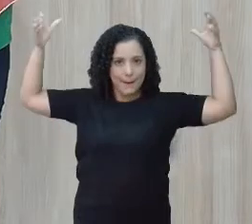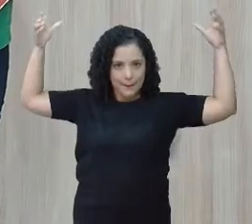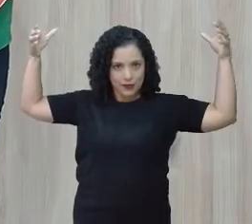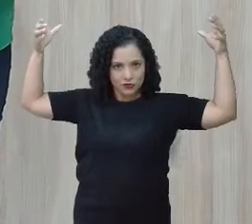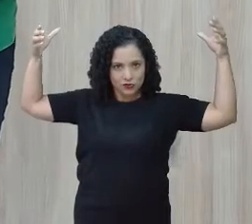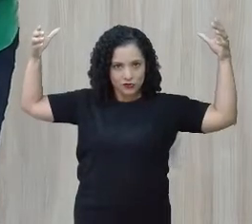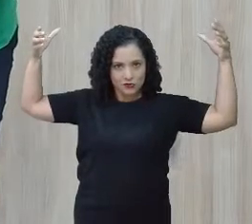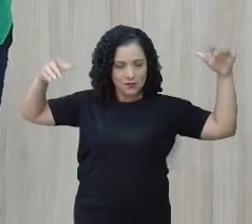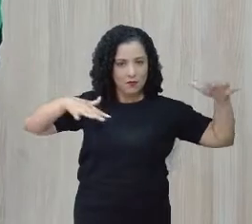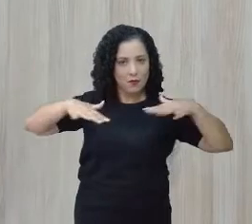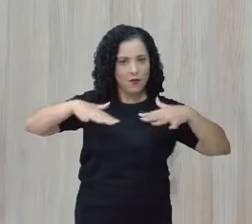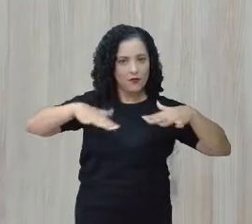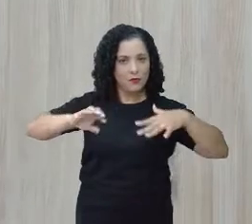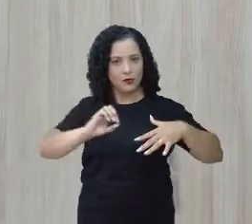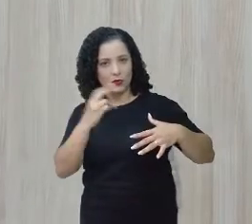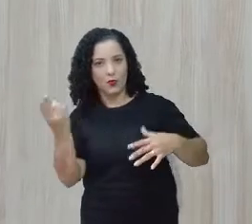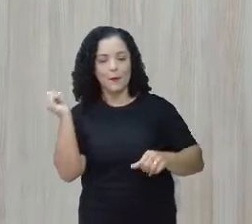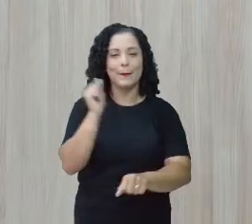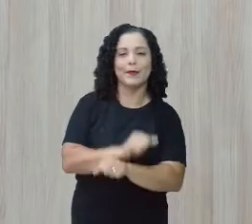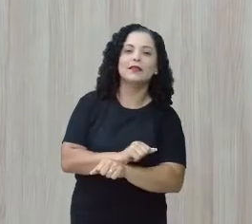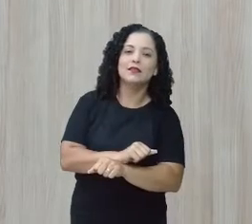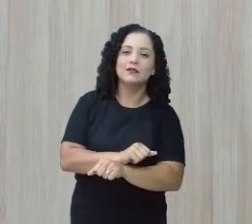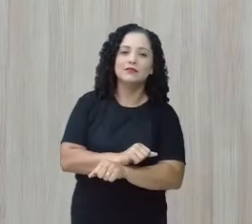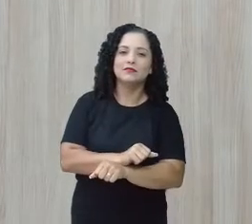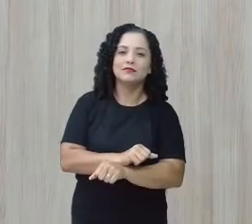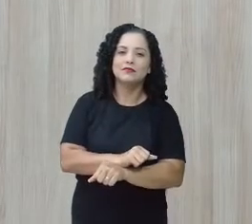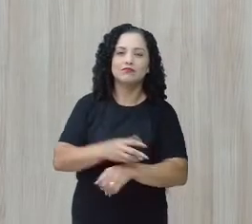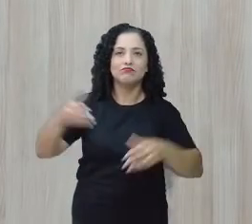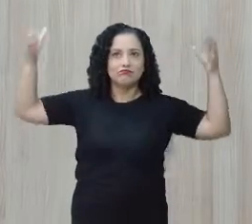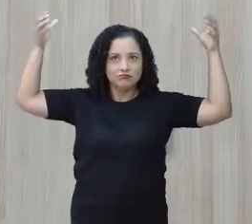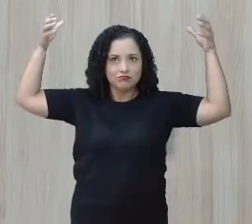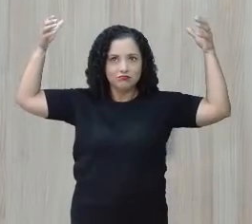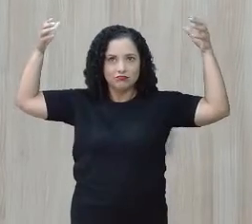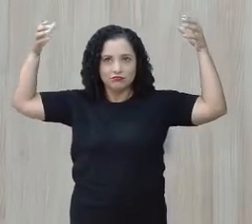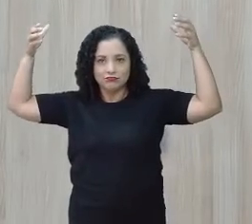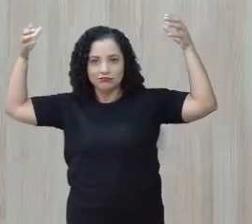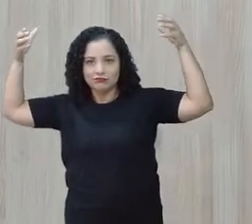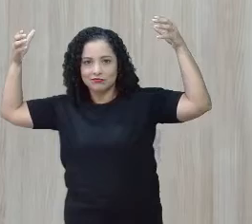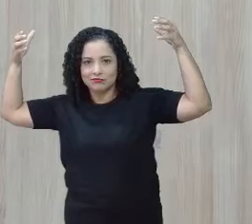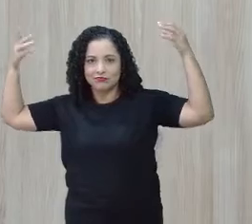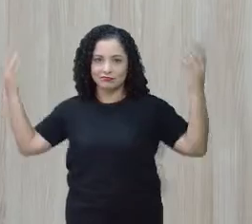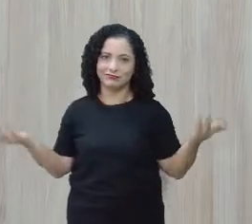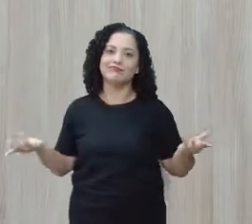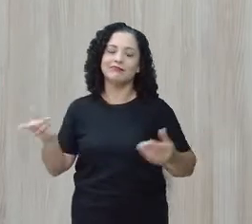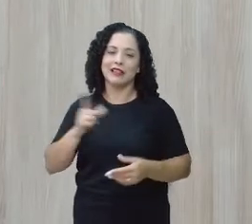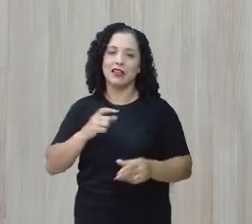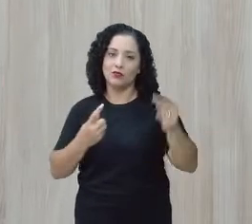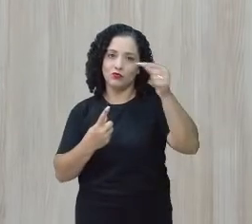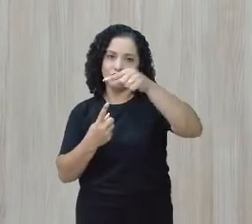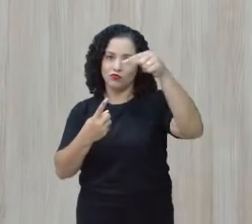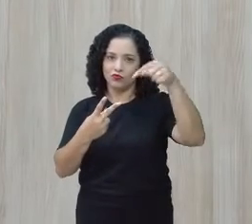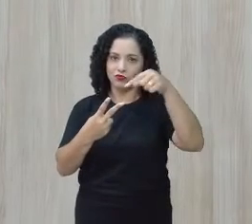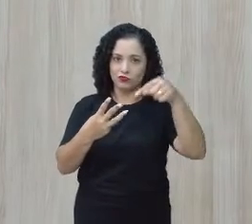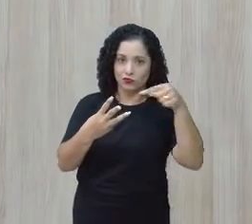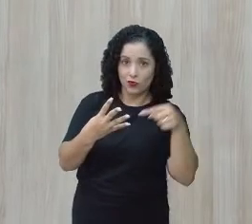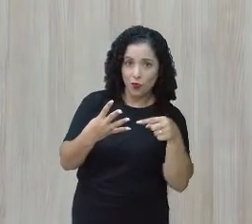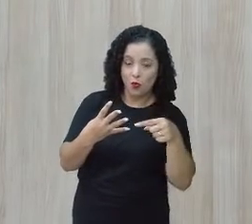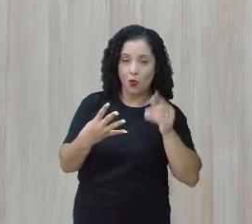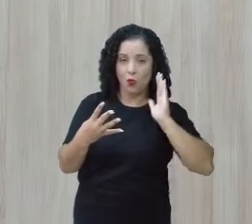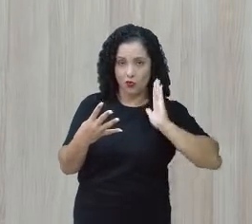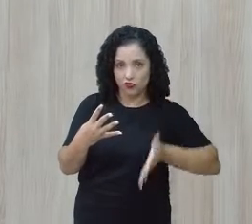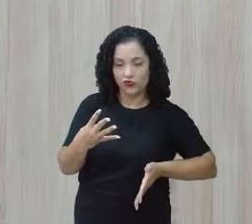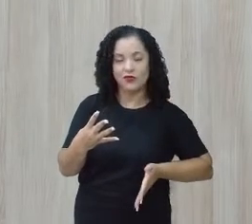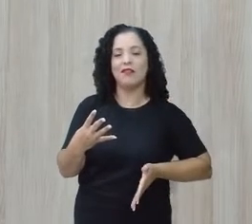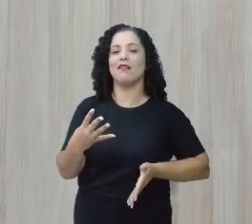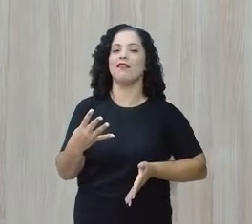repouso em relação ao surfista? Então, eu estou aí diante de 4 questões, porque a primeira nós já